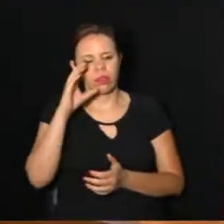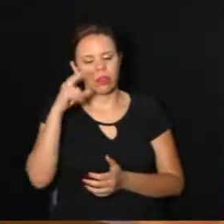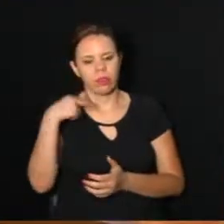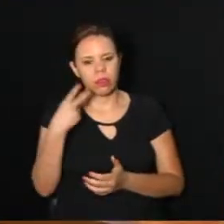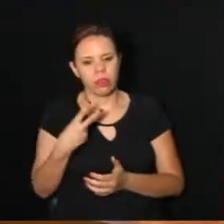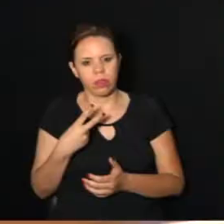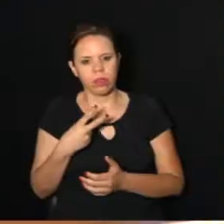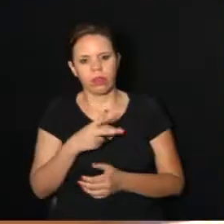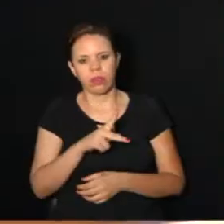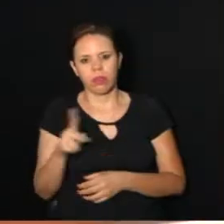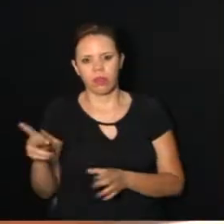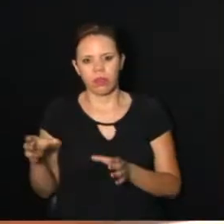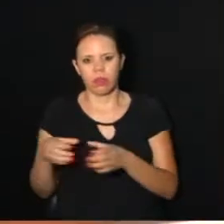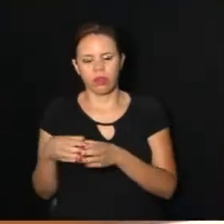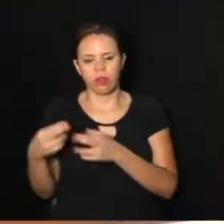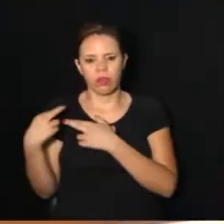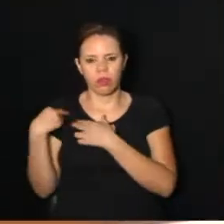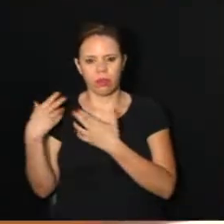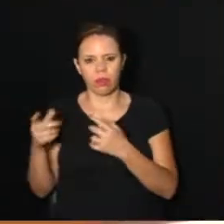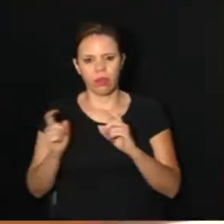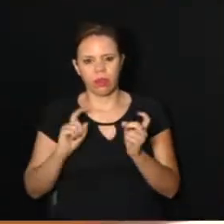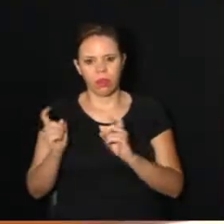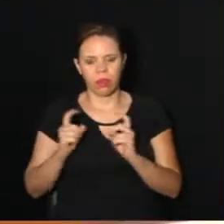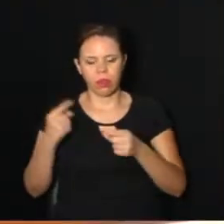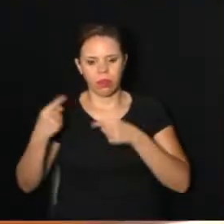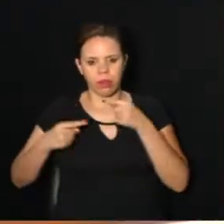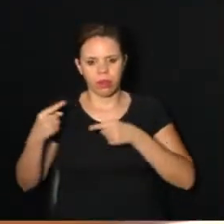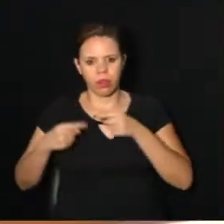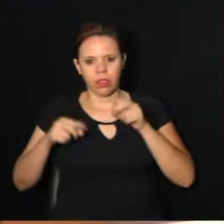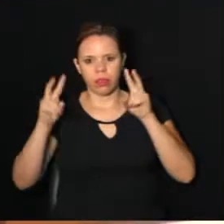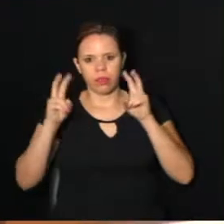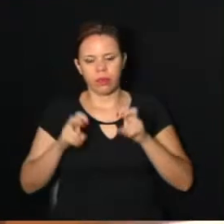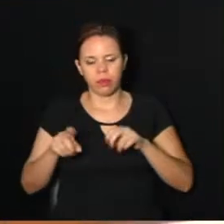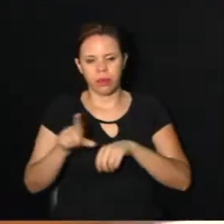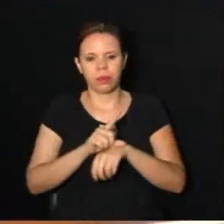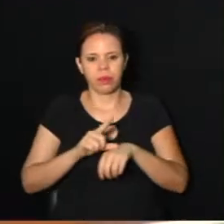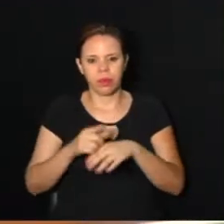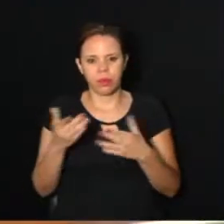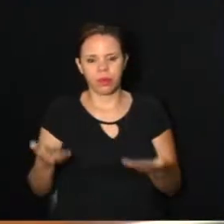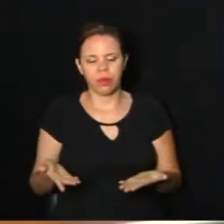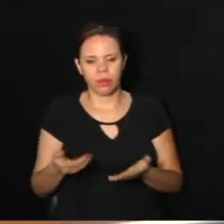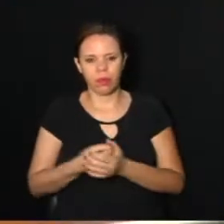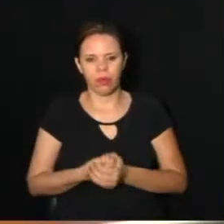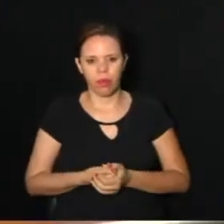desta audiência, um debate, né, sobre a legislação tão